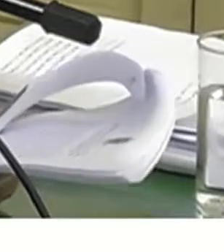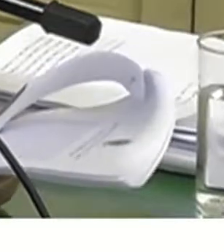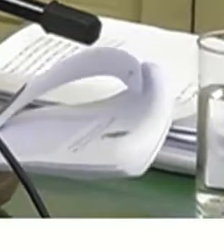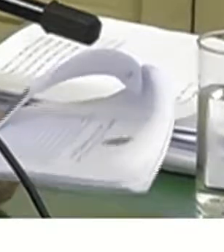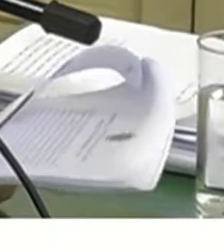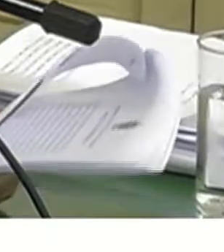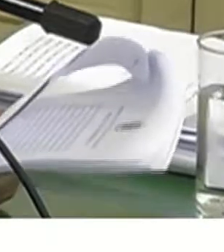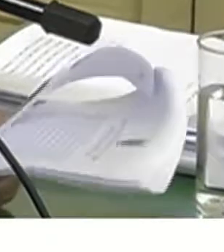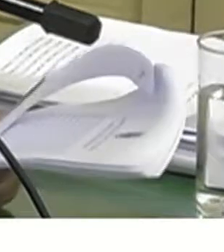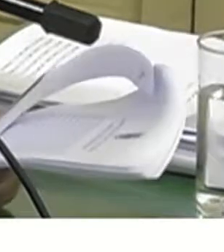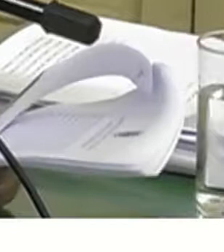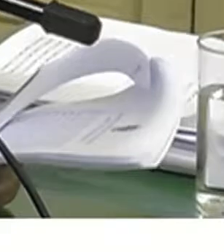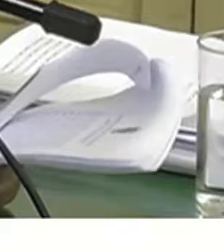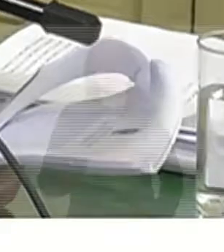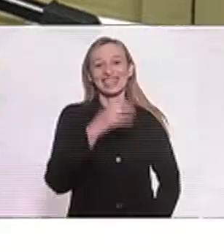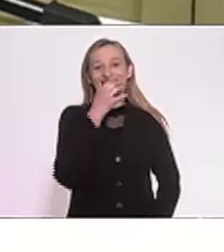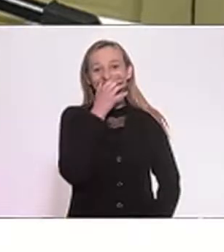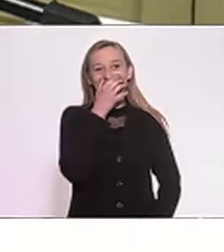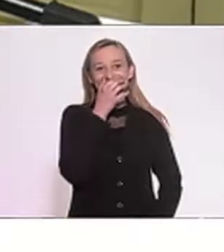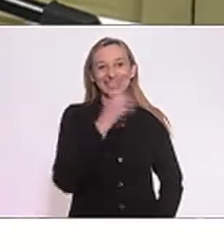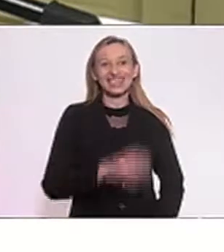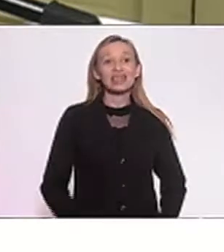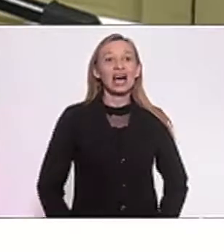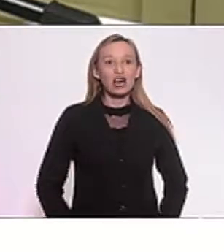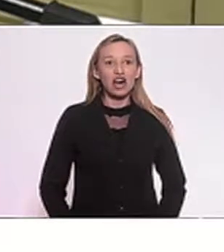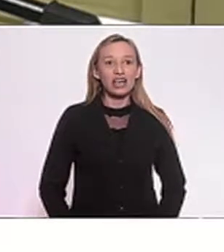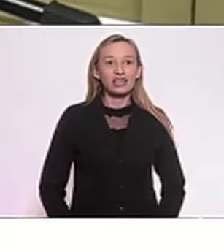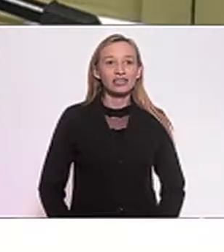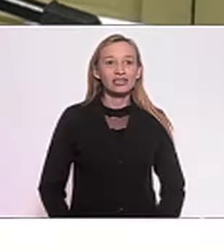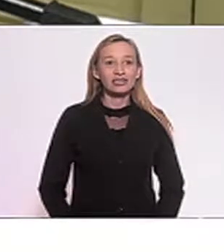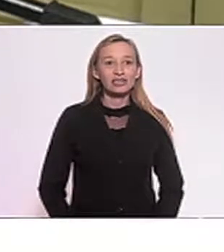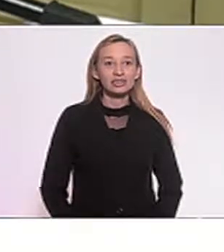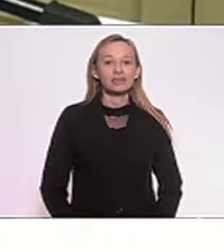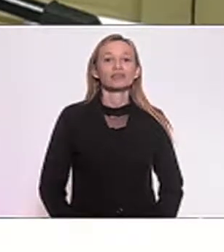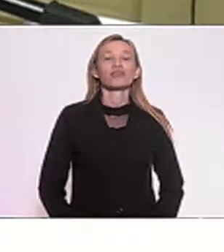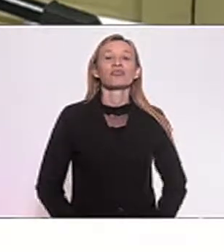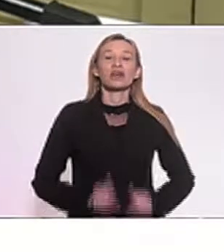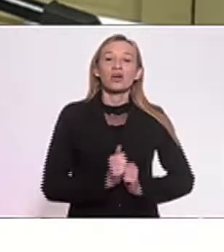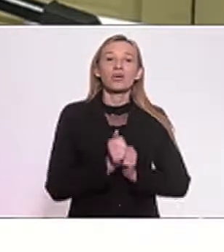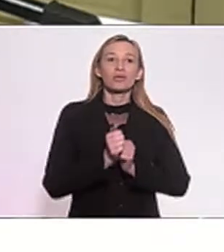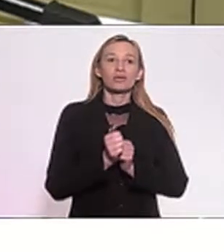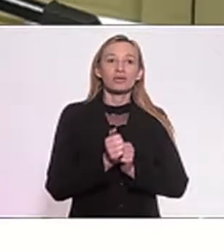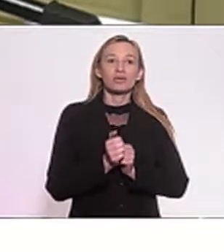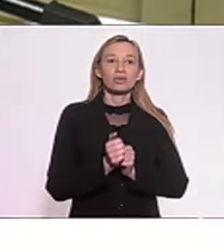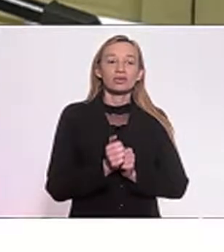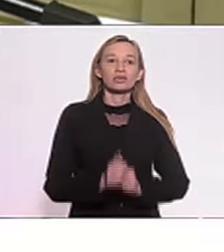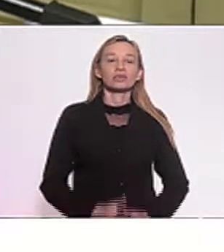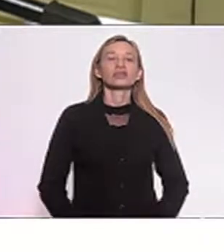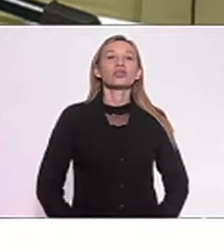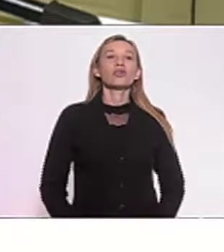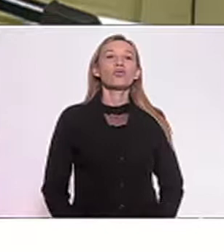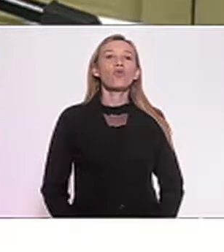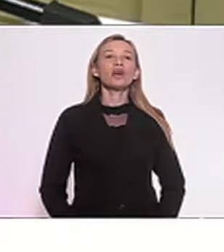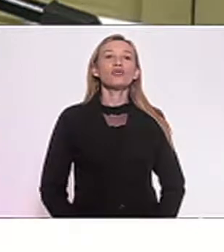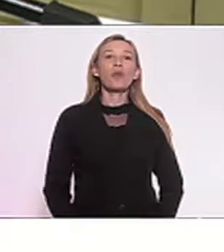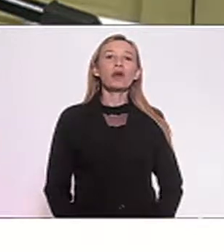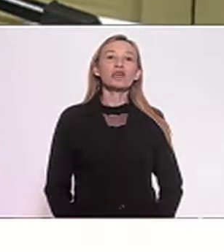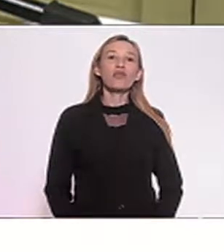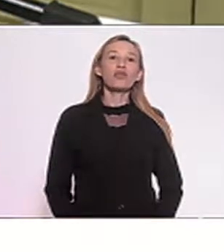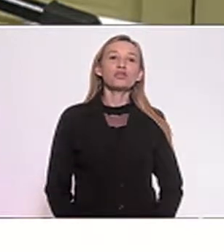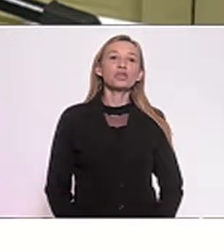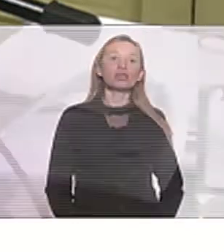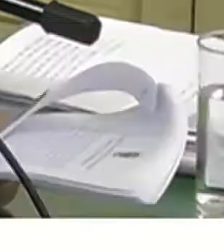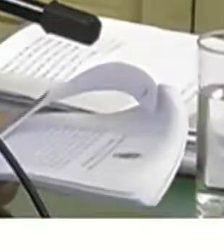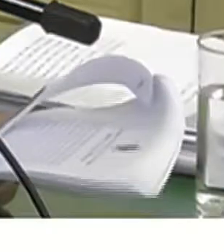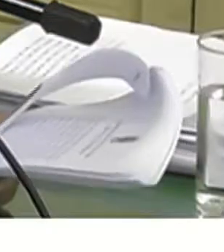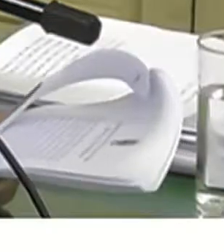adequado. Criar um manual para definir rotinas para acompanhamento e detecção de hemorragia nas 2 primeiras